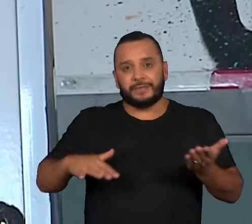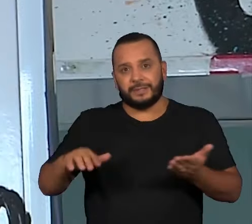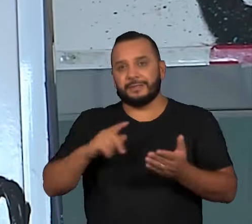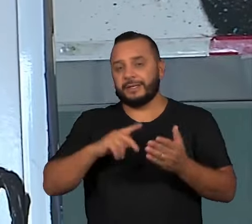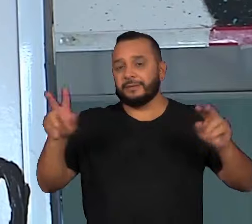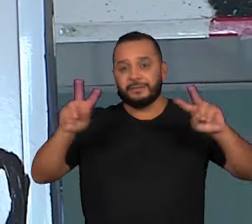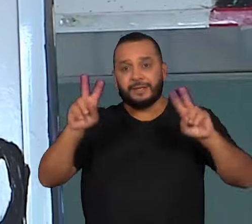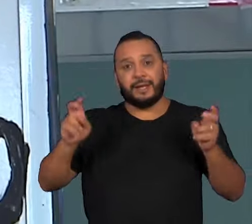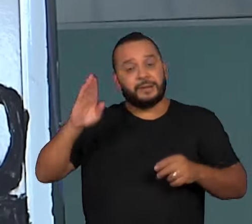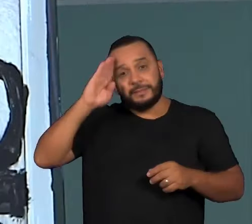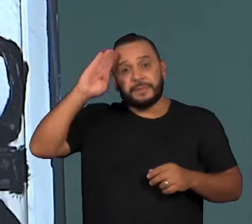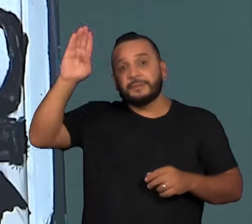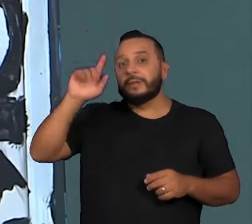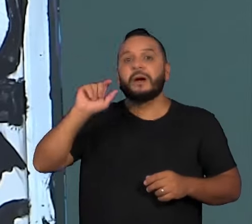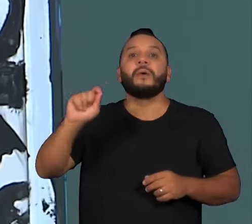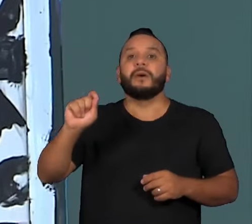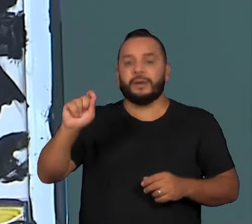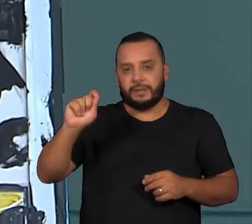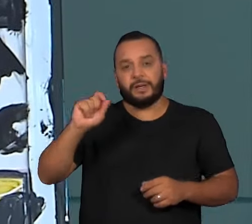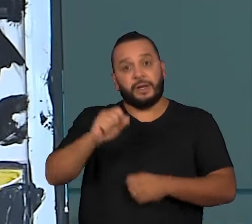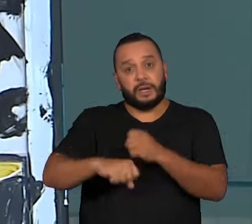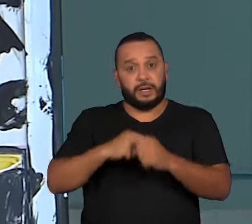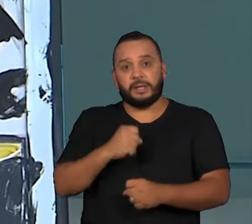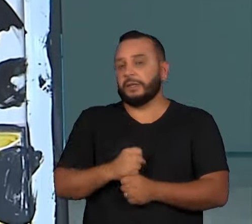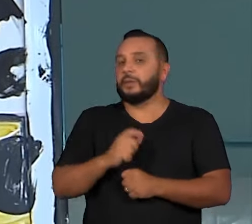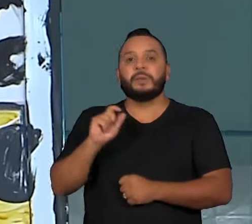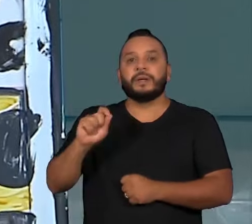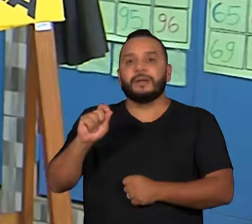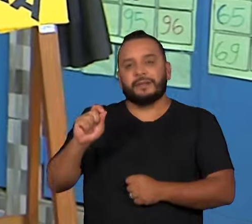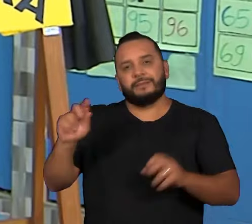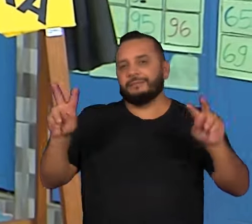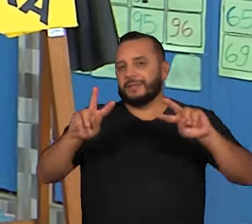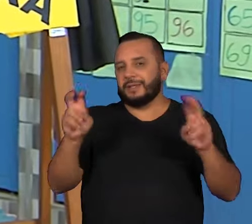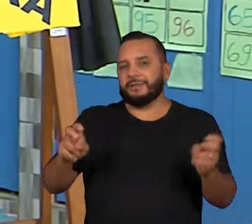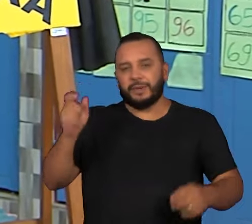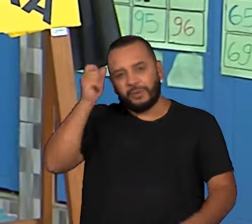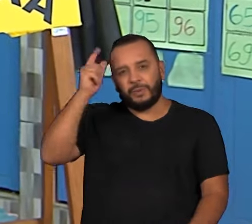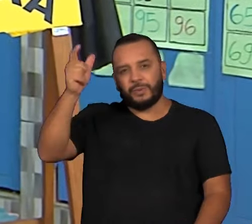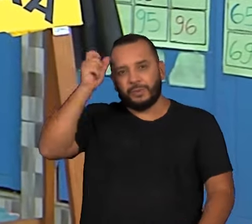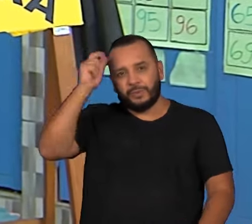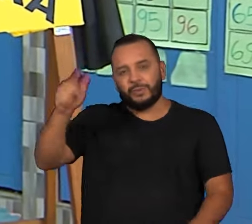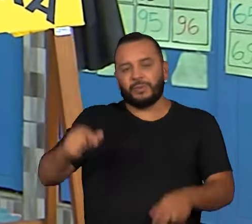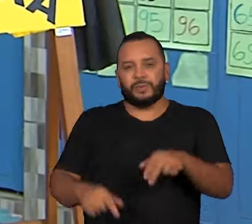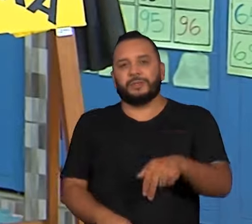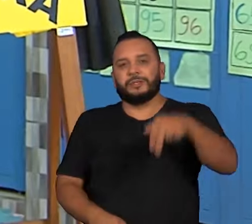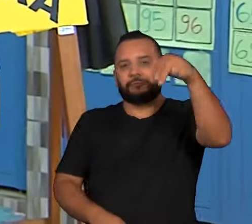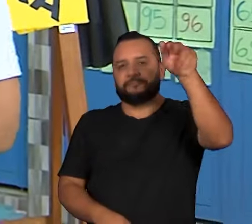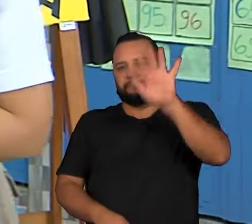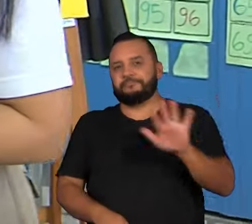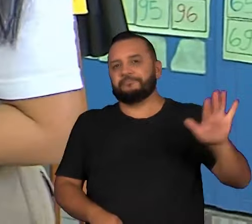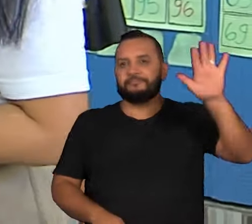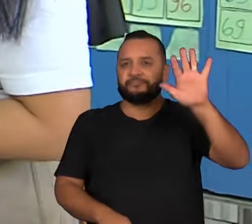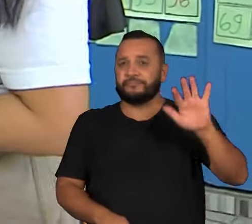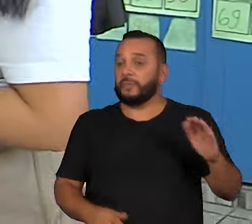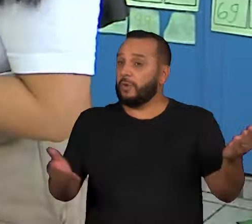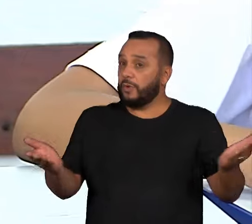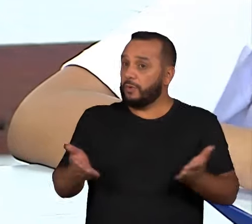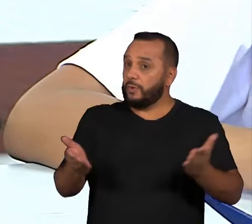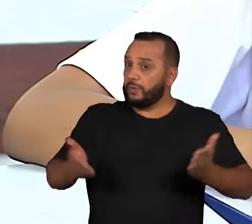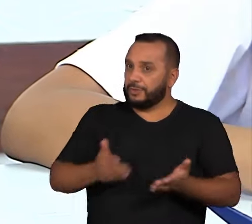o ano letivo, a cultura nordestina. Crianças, nós hoje vamos começar com as